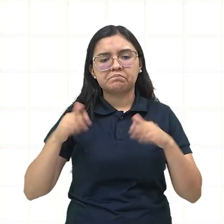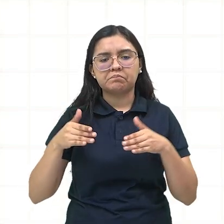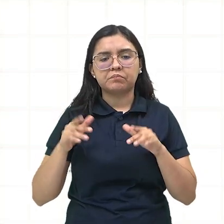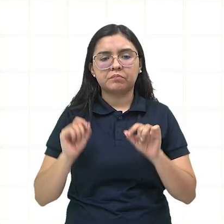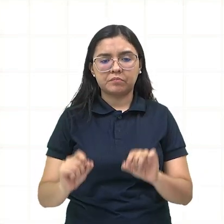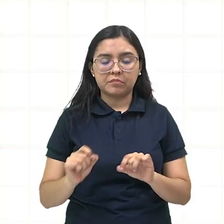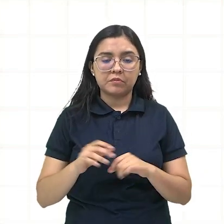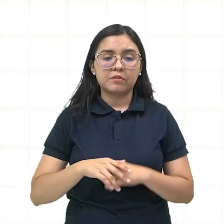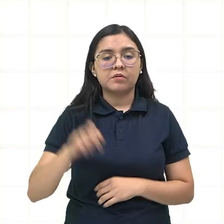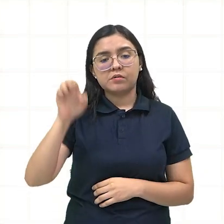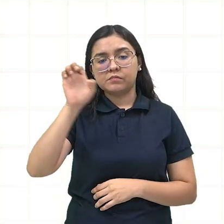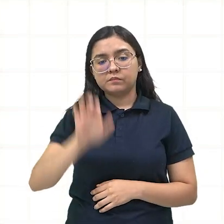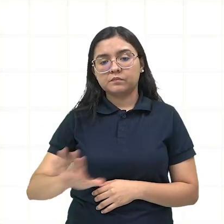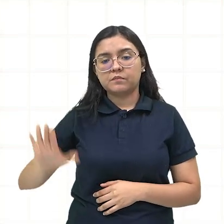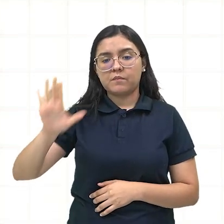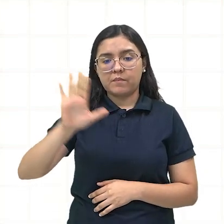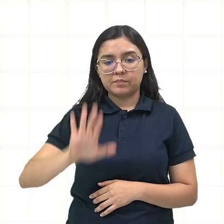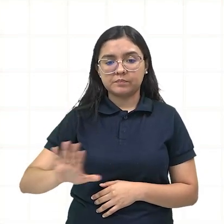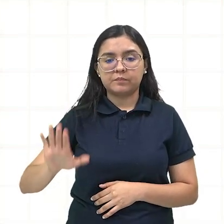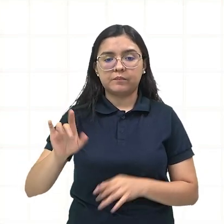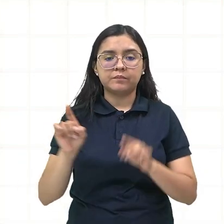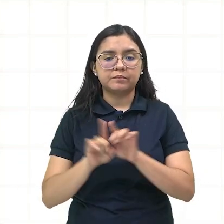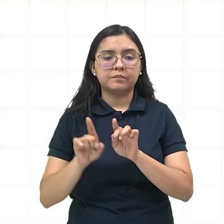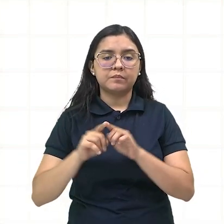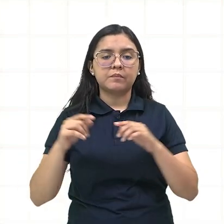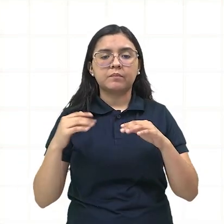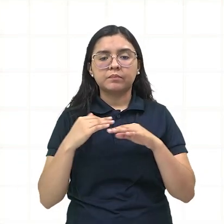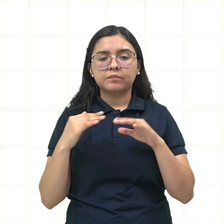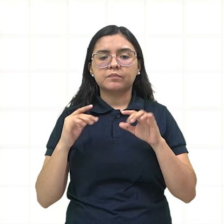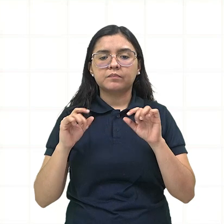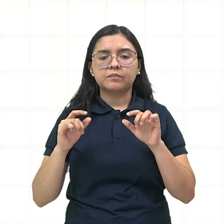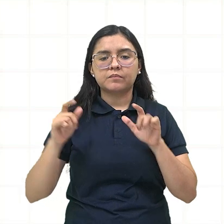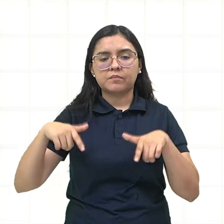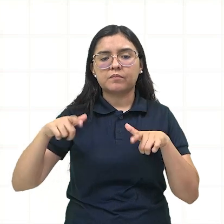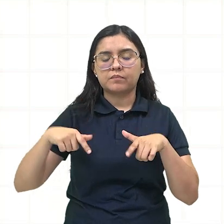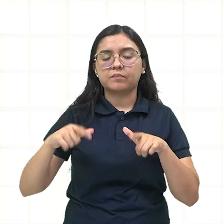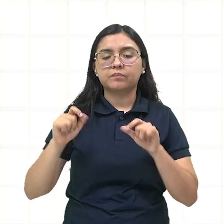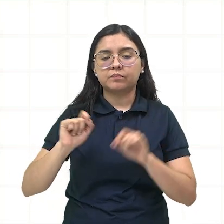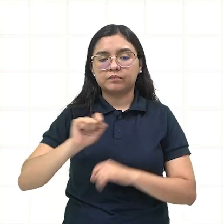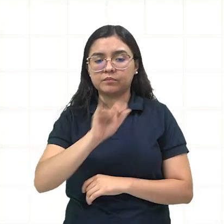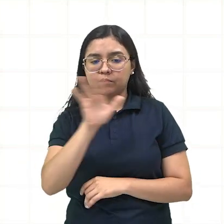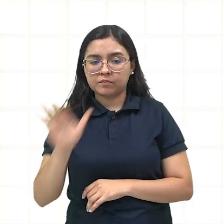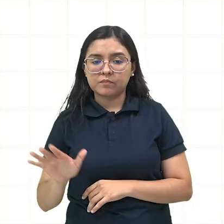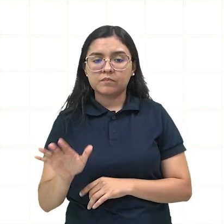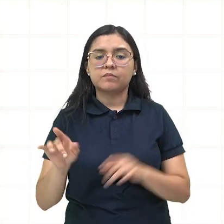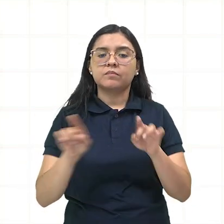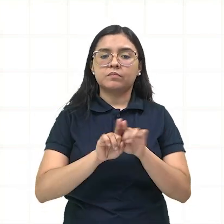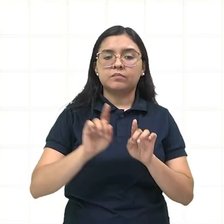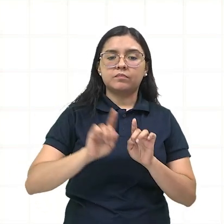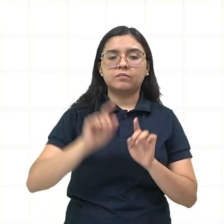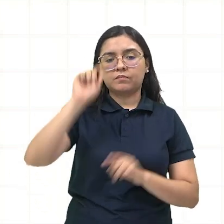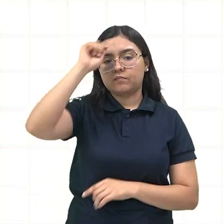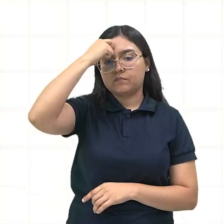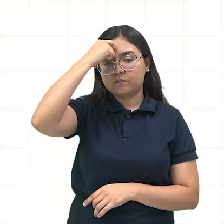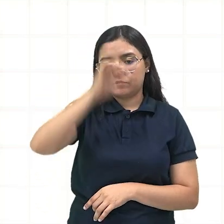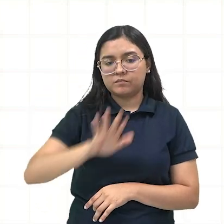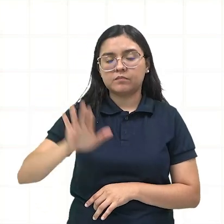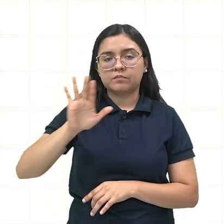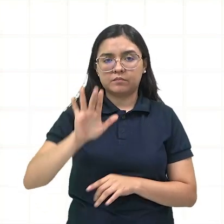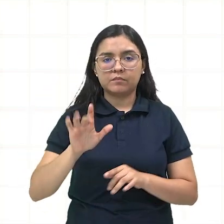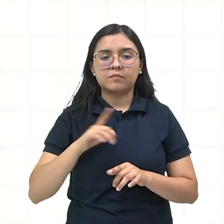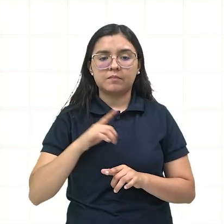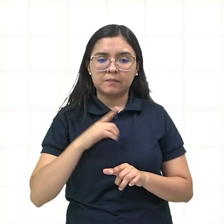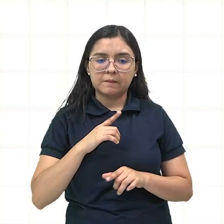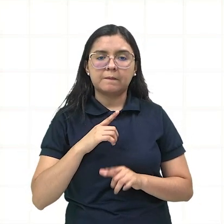né? E tem essas grandes cidades aqui da Ásia também. Na África também a gente observa uma quantidade de pessoas